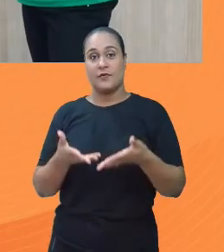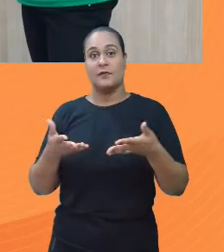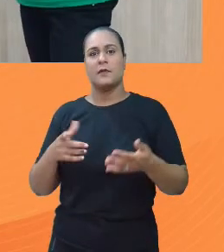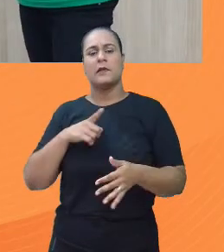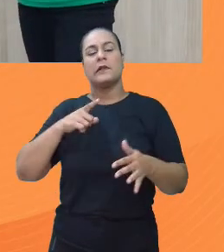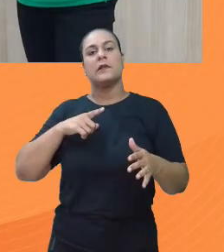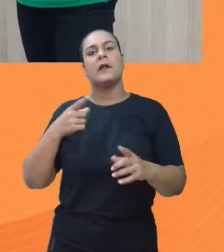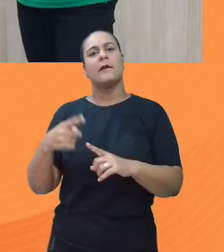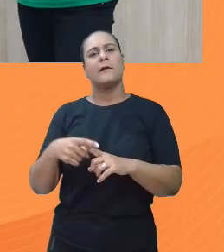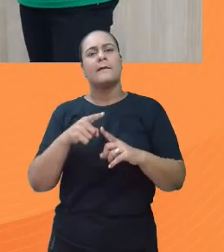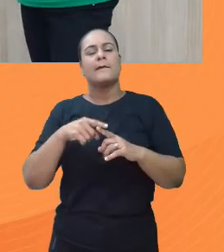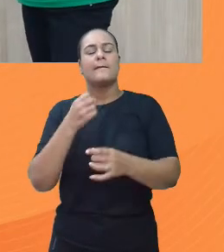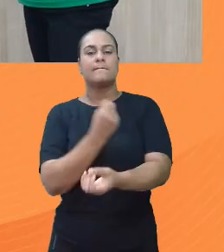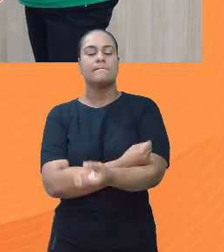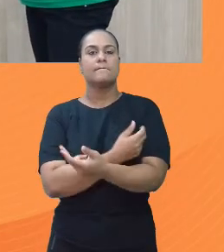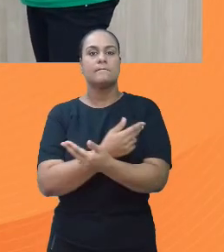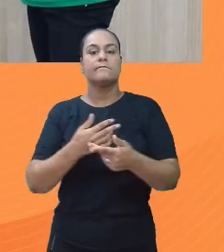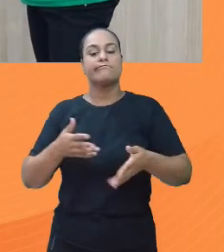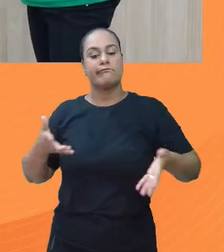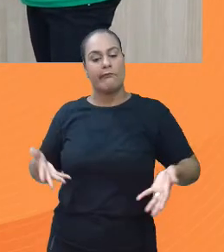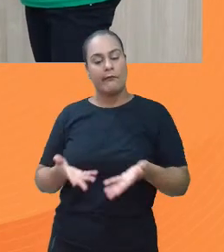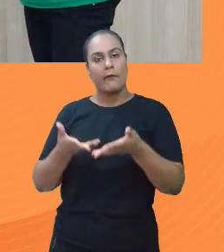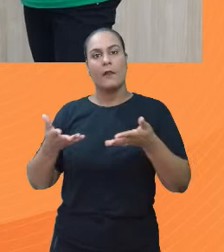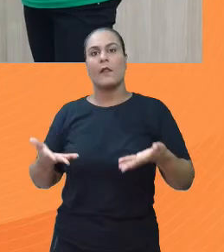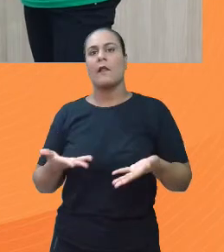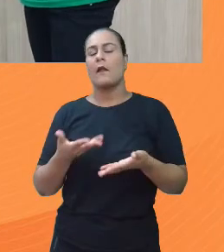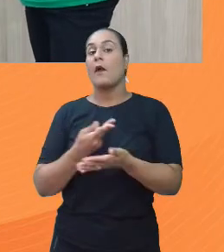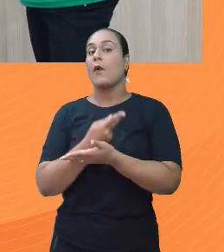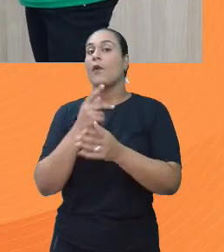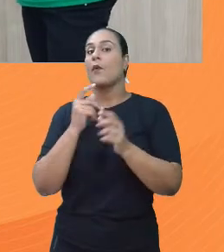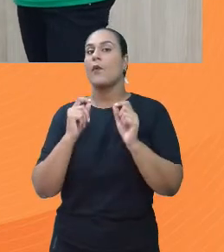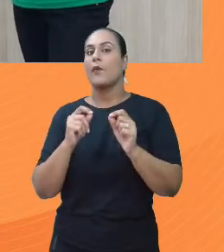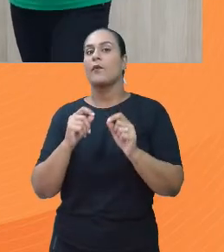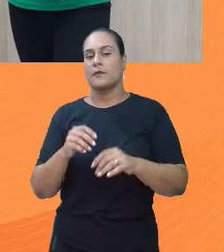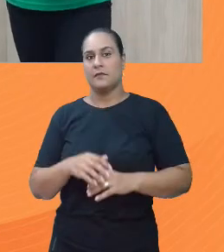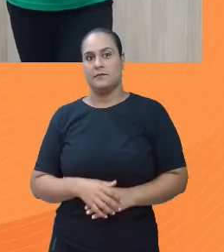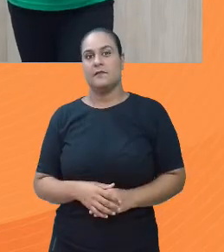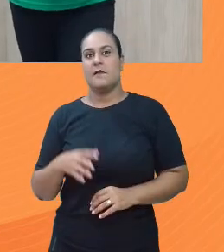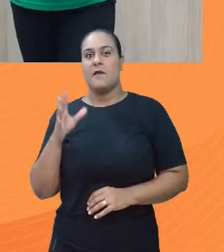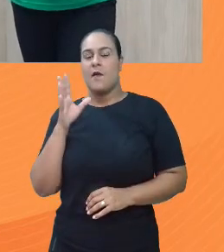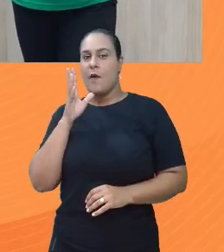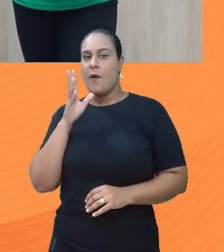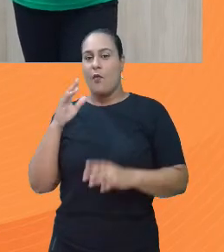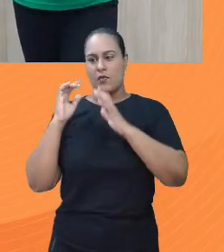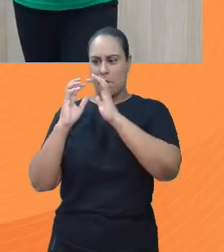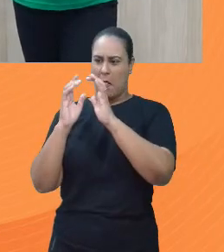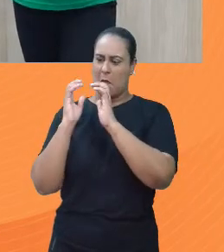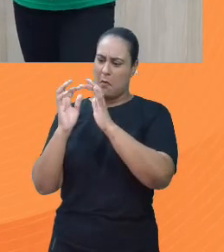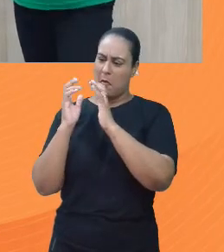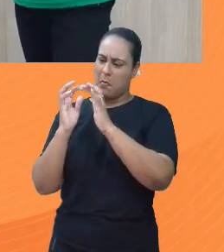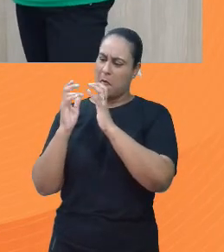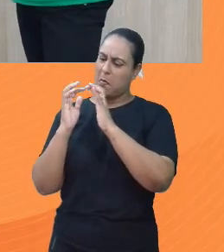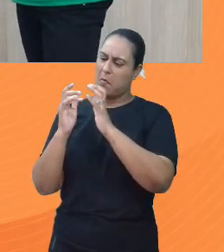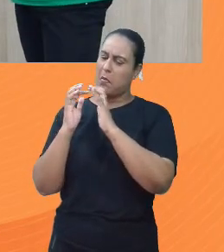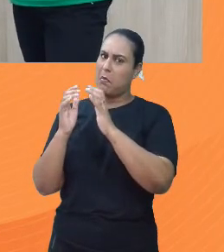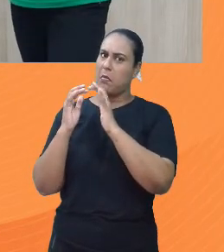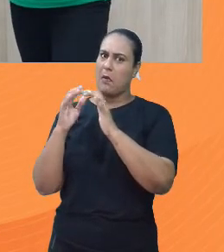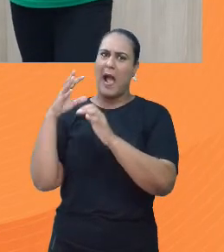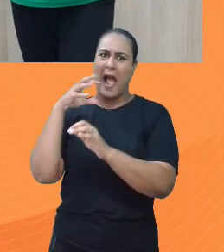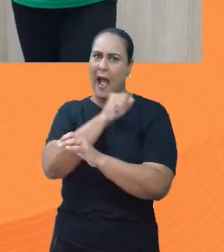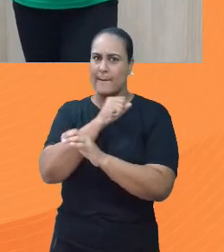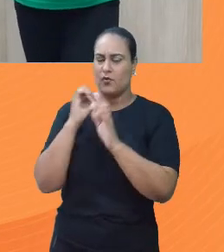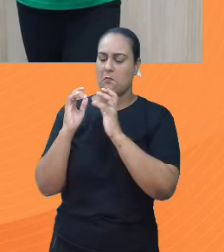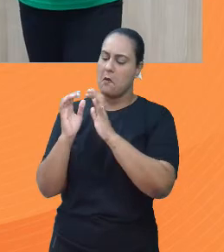existem drogas que são estimulantes. O que é que elas fazem? Elas aceleram o funcionamento do cérebro. Professor, e